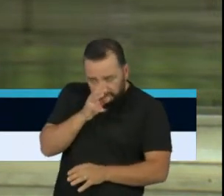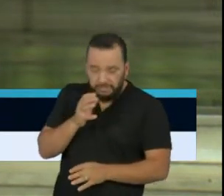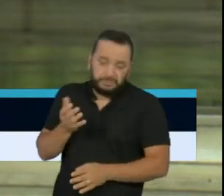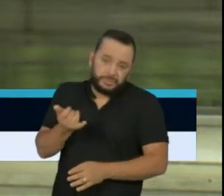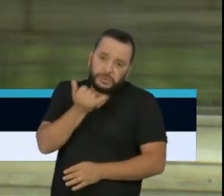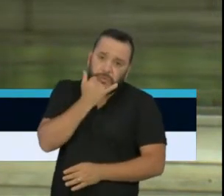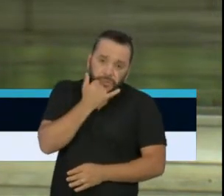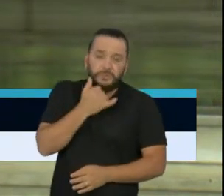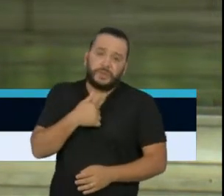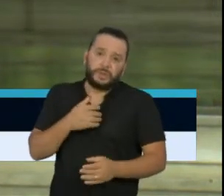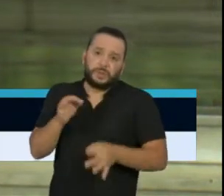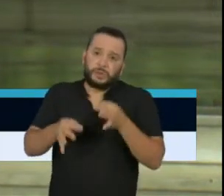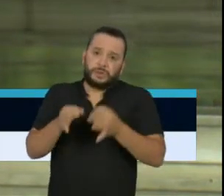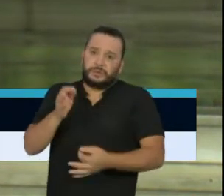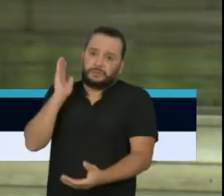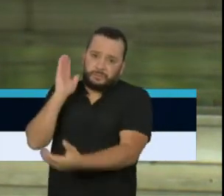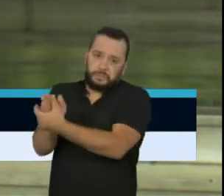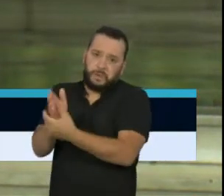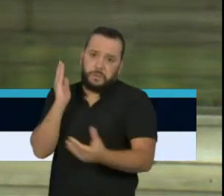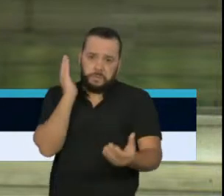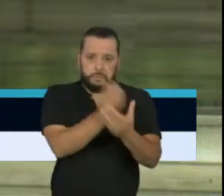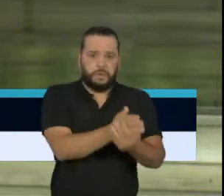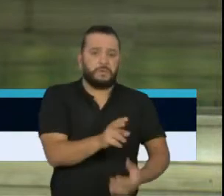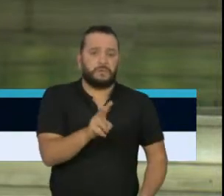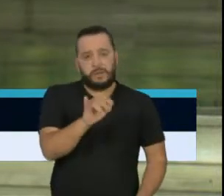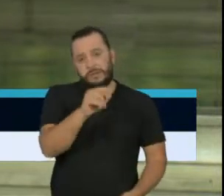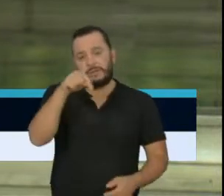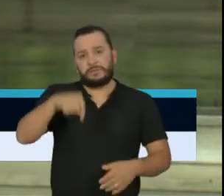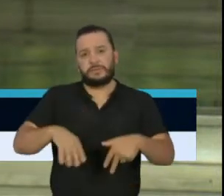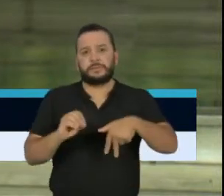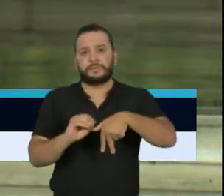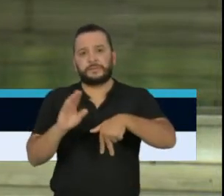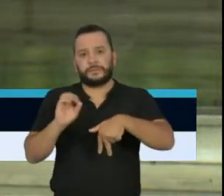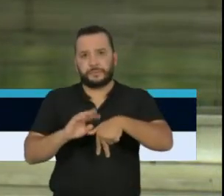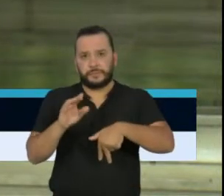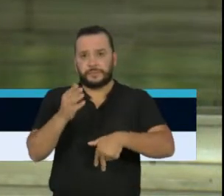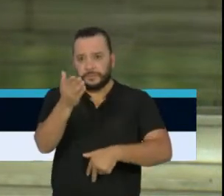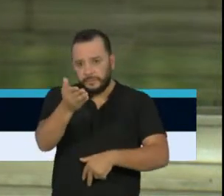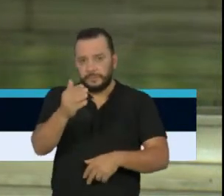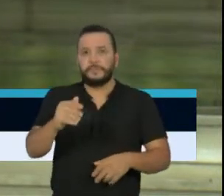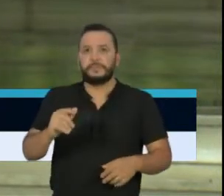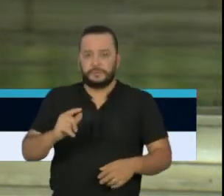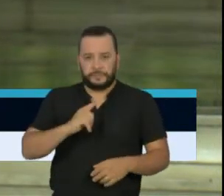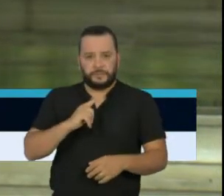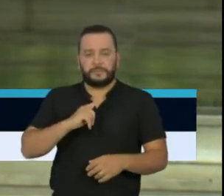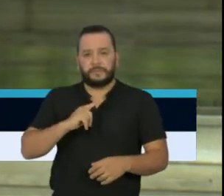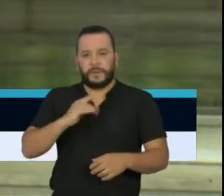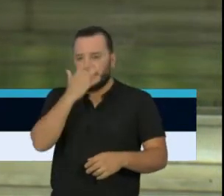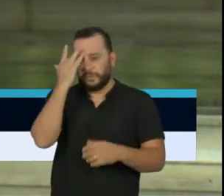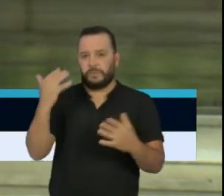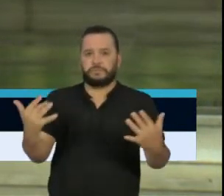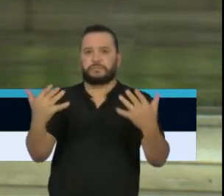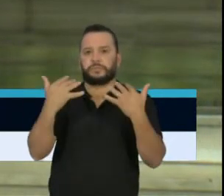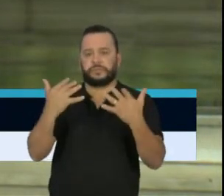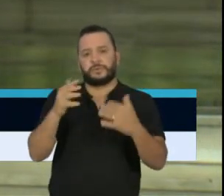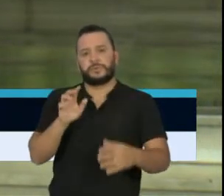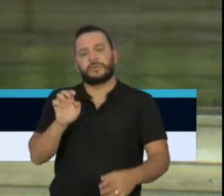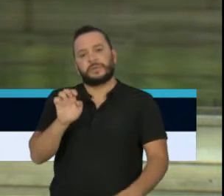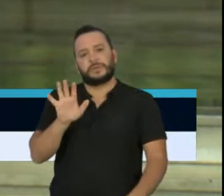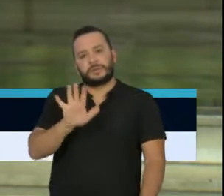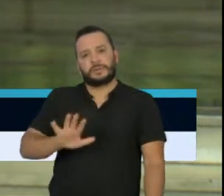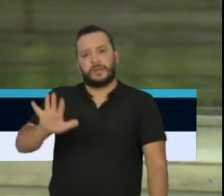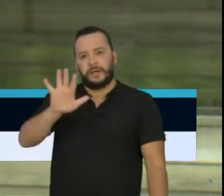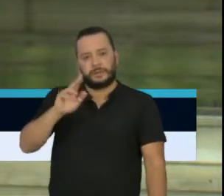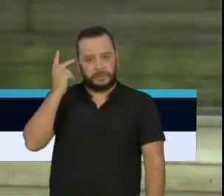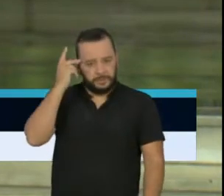será praticada. Como nós temos aqui, através da TV Cultura, a sua emissora, uma larguíssima audiência em todo o estado de São Paulo,